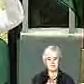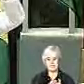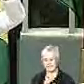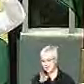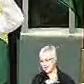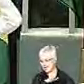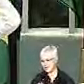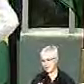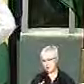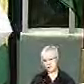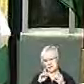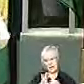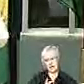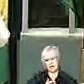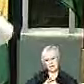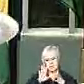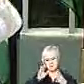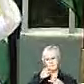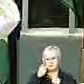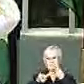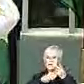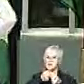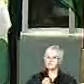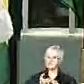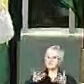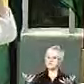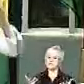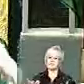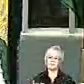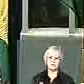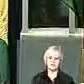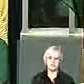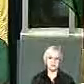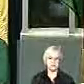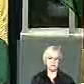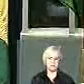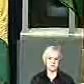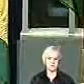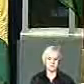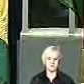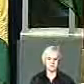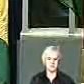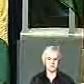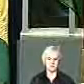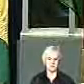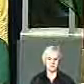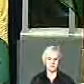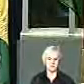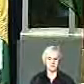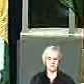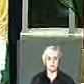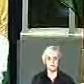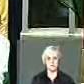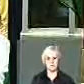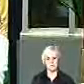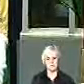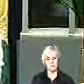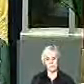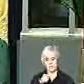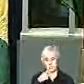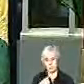prevalecendo a liberdade de expressão, como pedra de toque da democracia. E, senhores e senhoras,